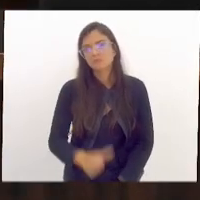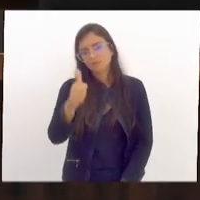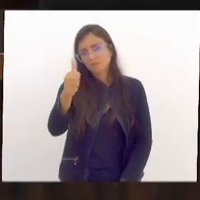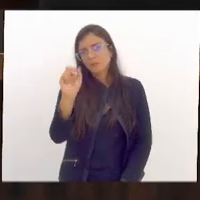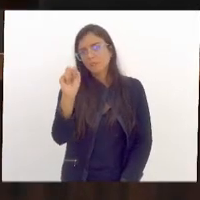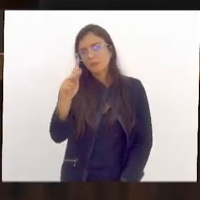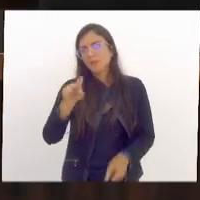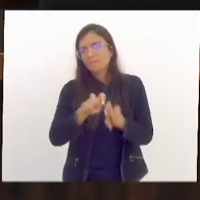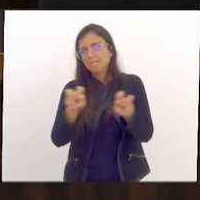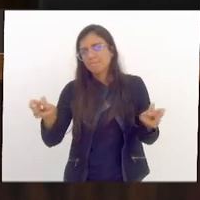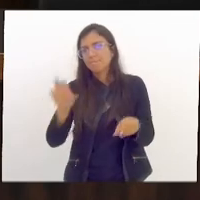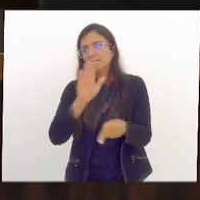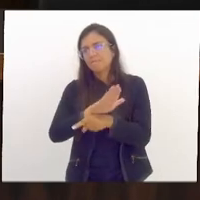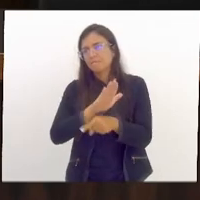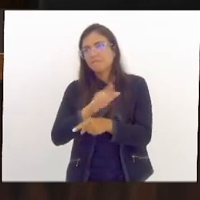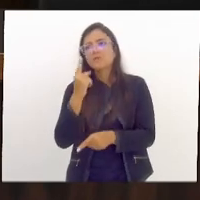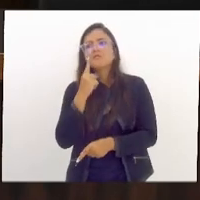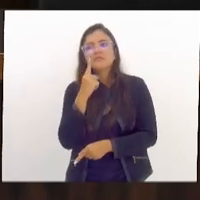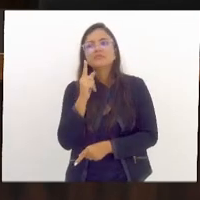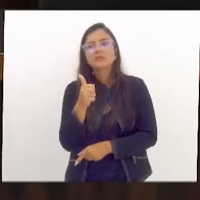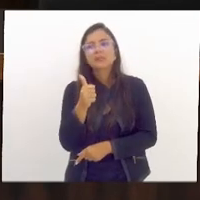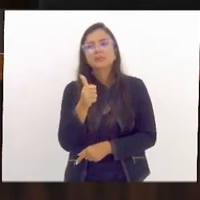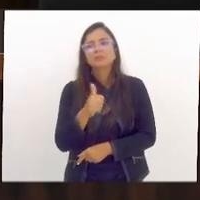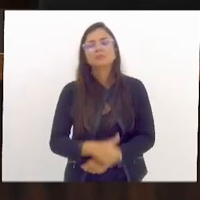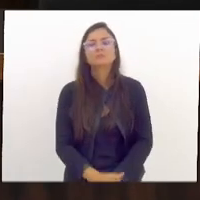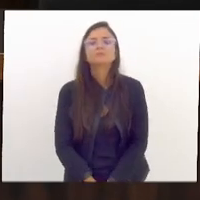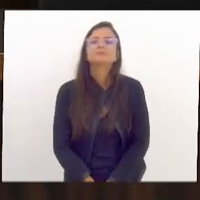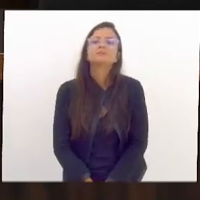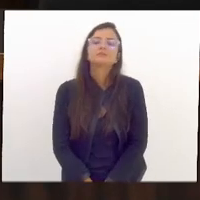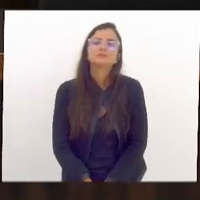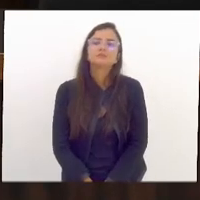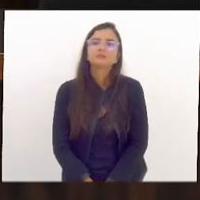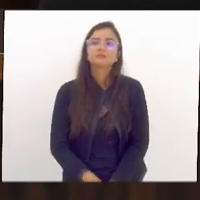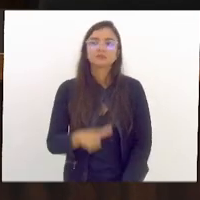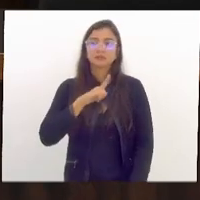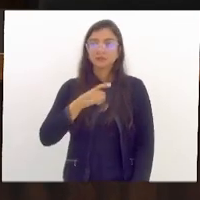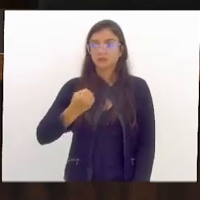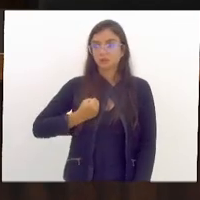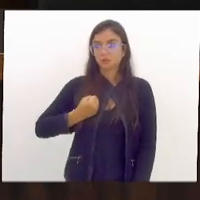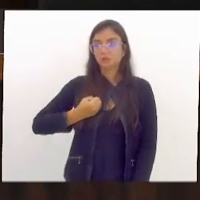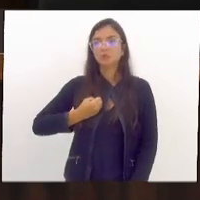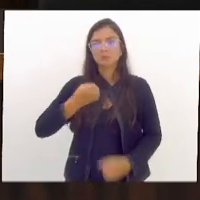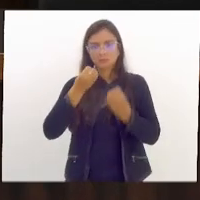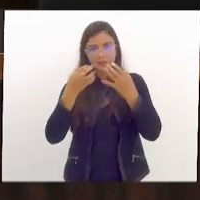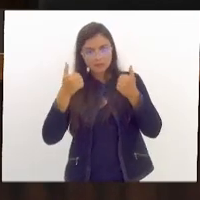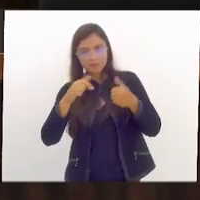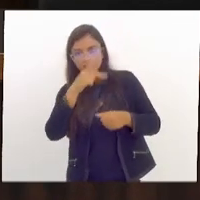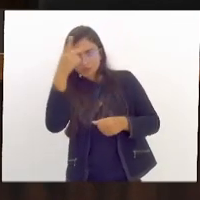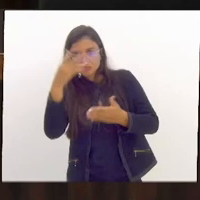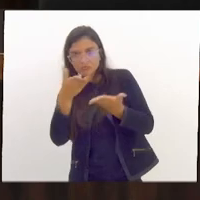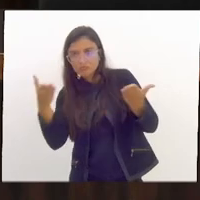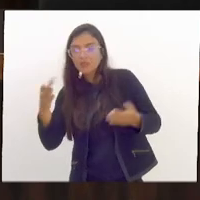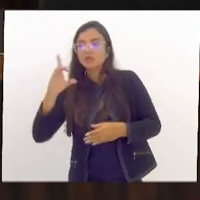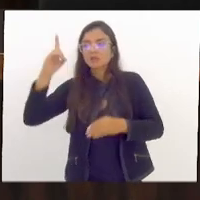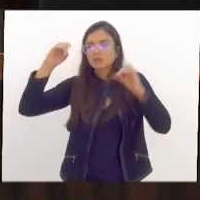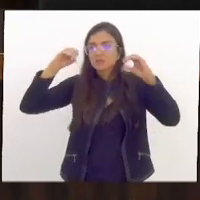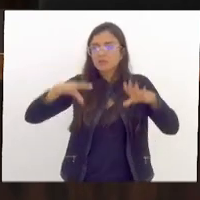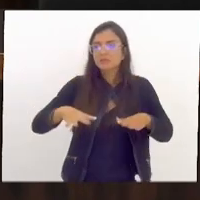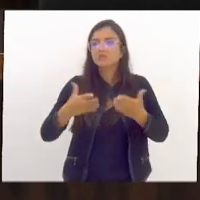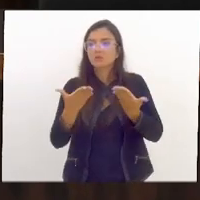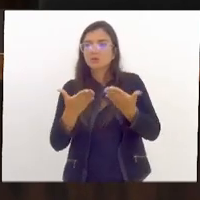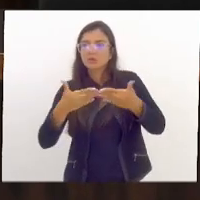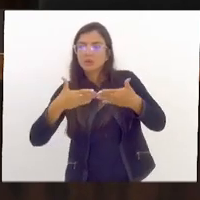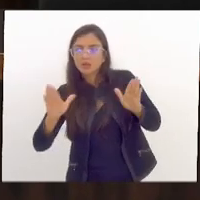da mesa atenta a essa questão. Havendo um número legal e sobre a proteção de Deus, iniciamos nosso trabalho. Está aberta a